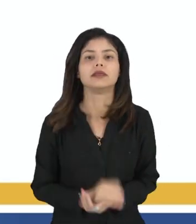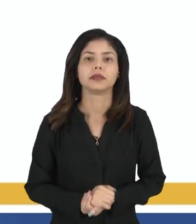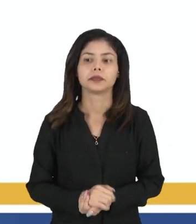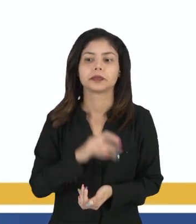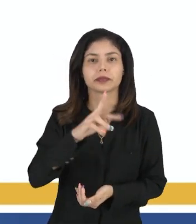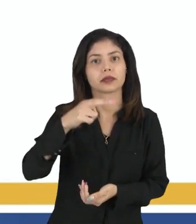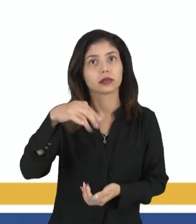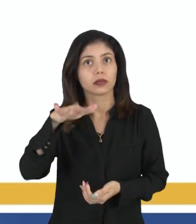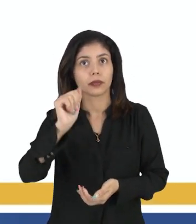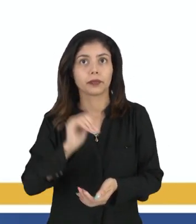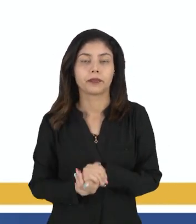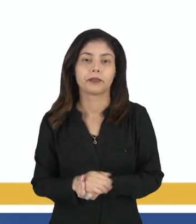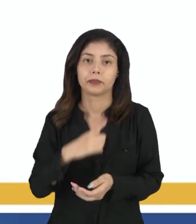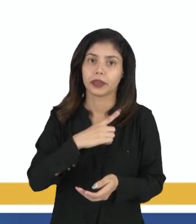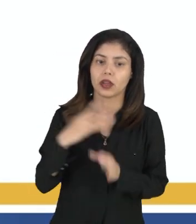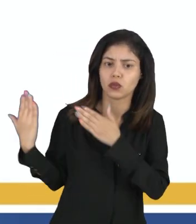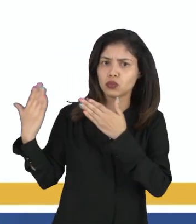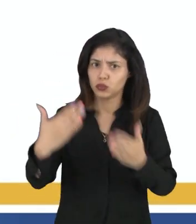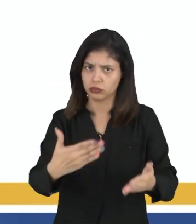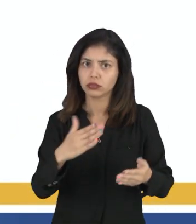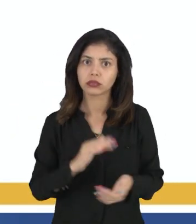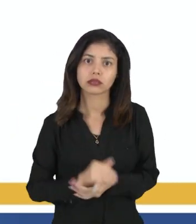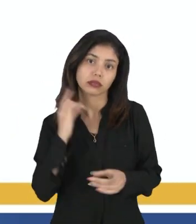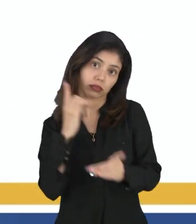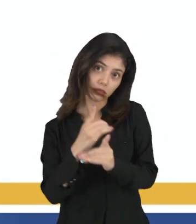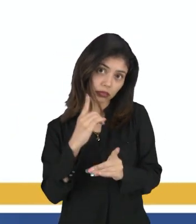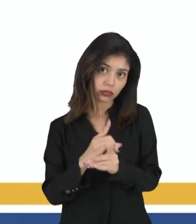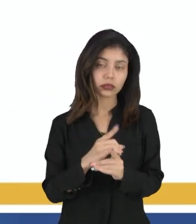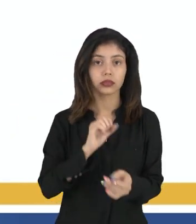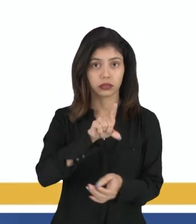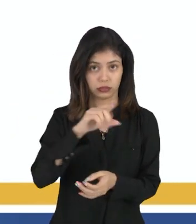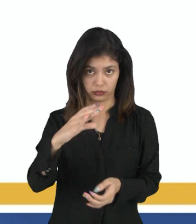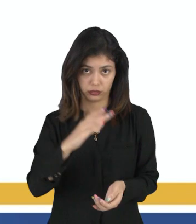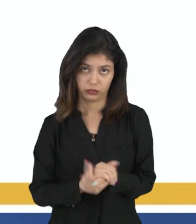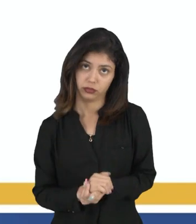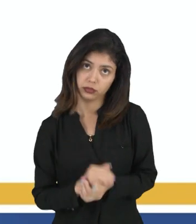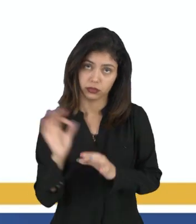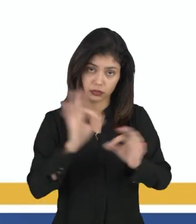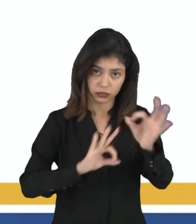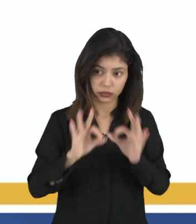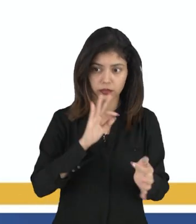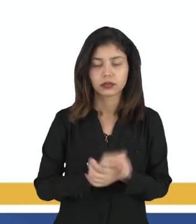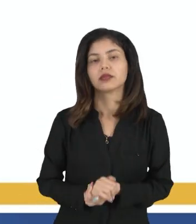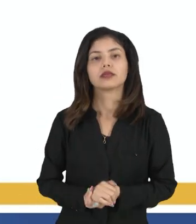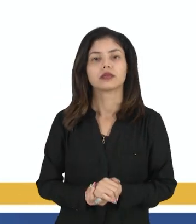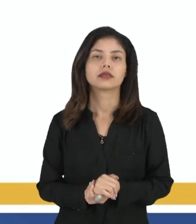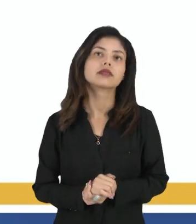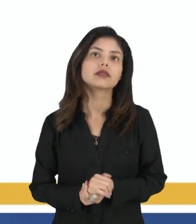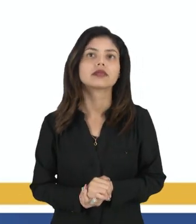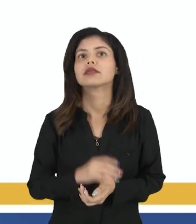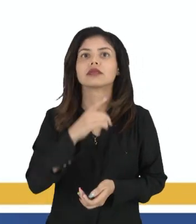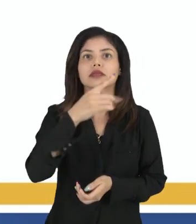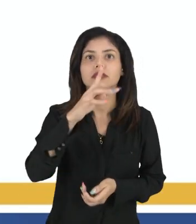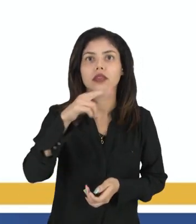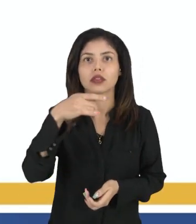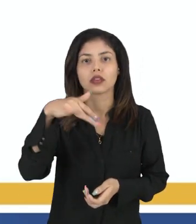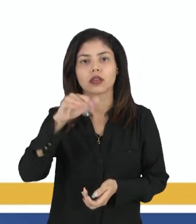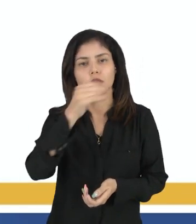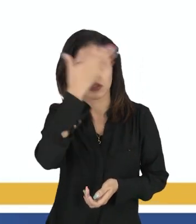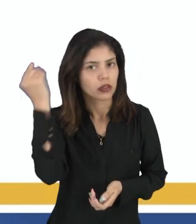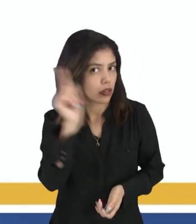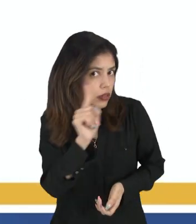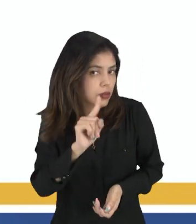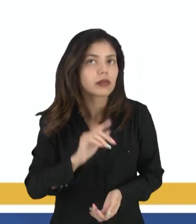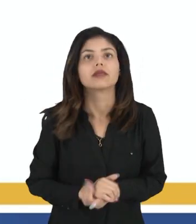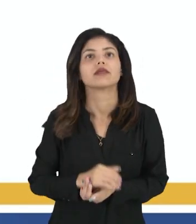a taxonomia, eles têm esse objetivo, eles identificam e classificam os organismos, tá? Esse ramo é a taxonomia, não esqueçam